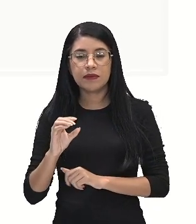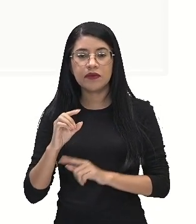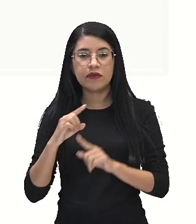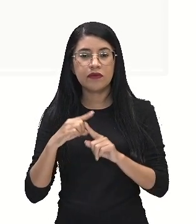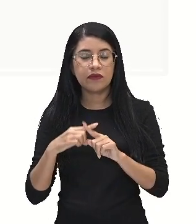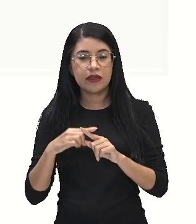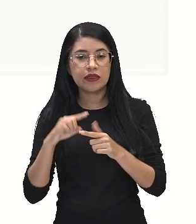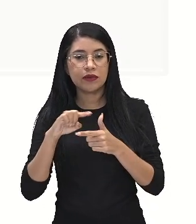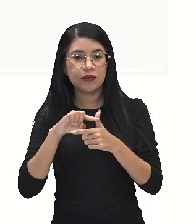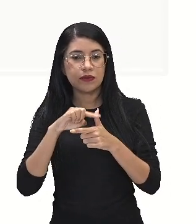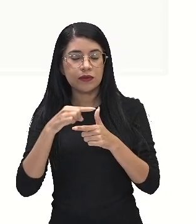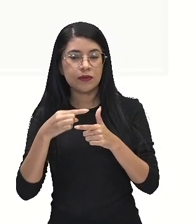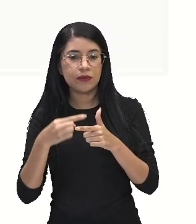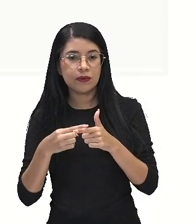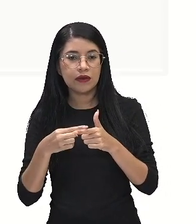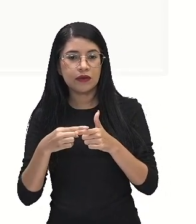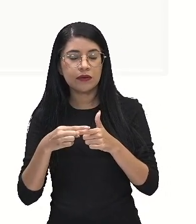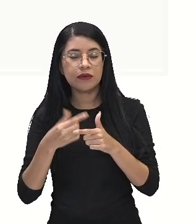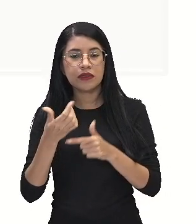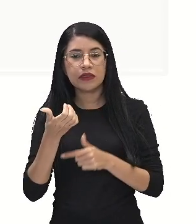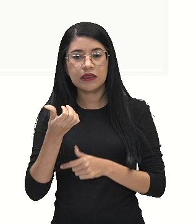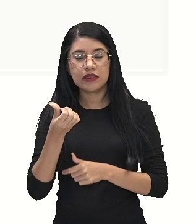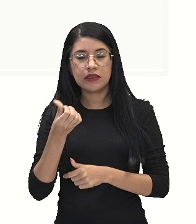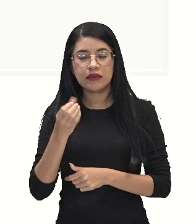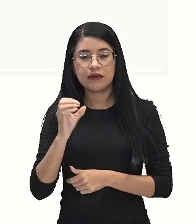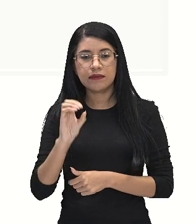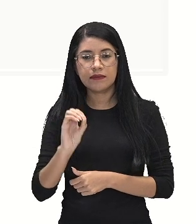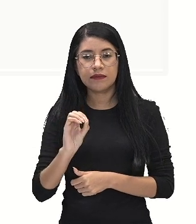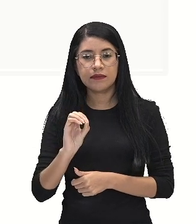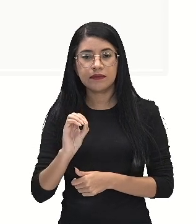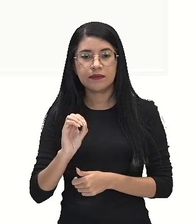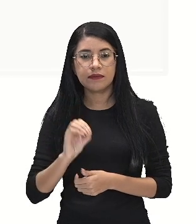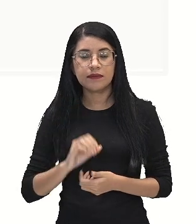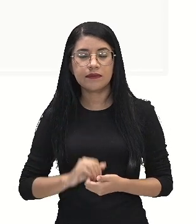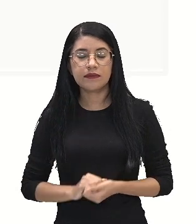o cosseno do ângulo